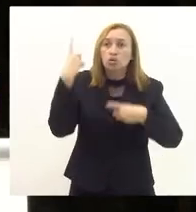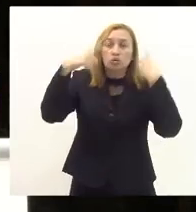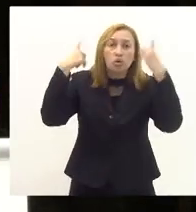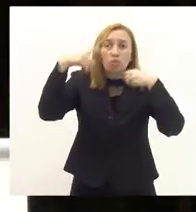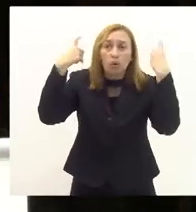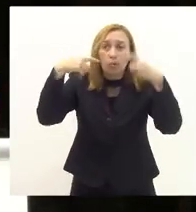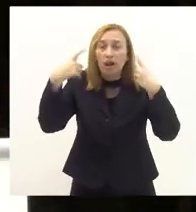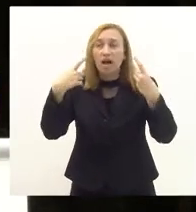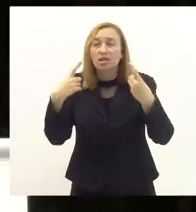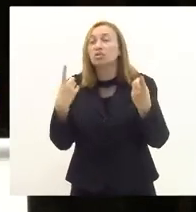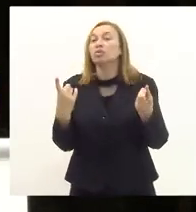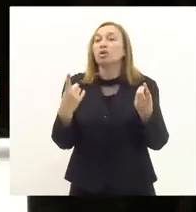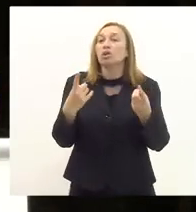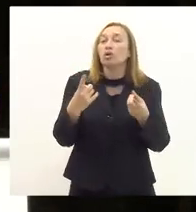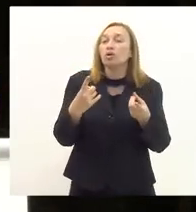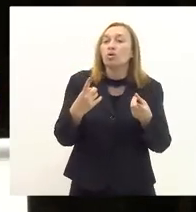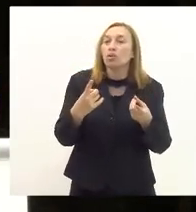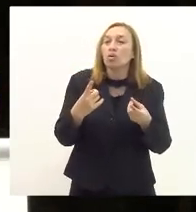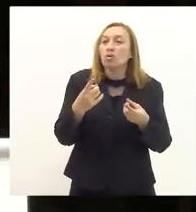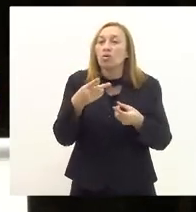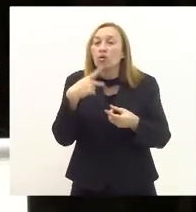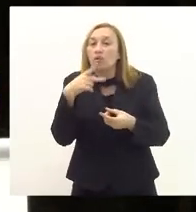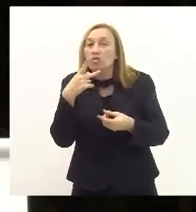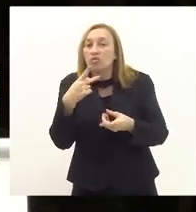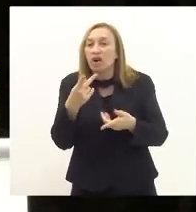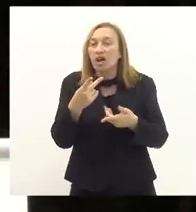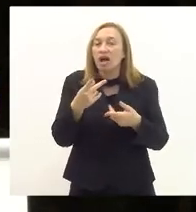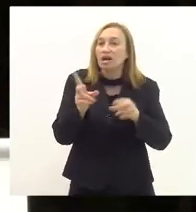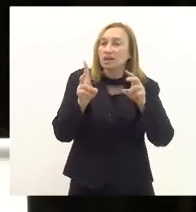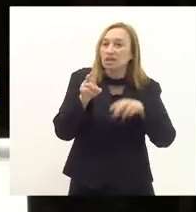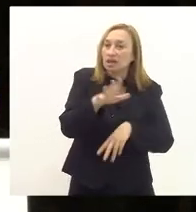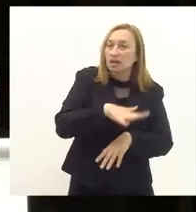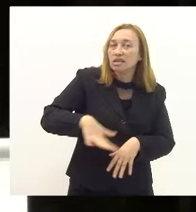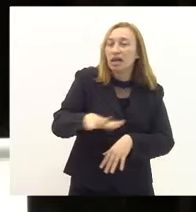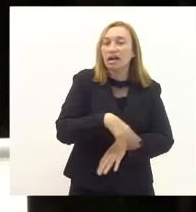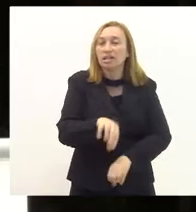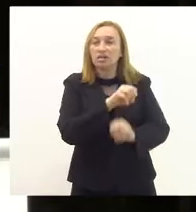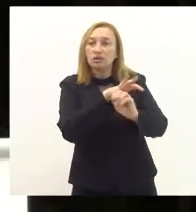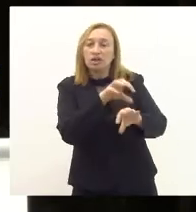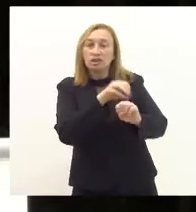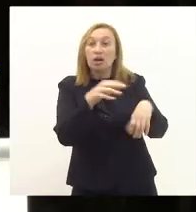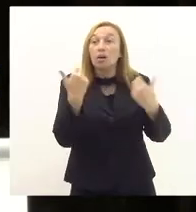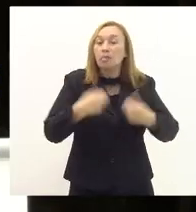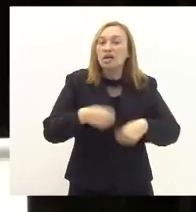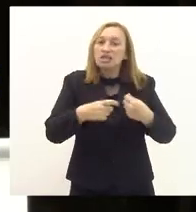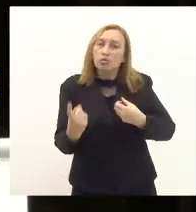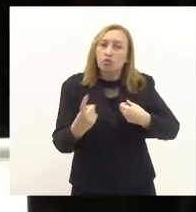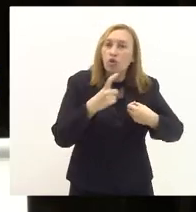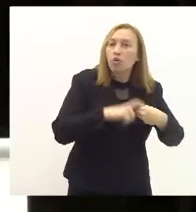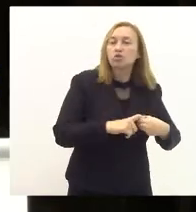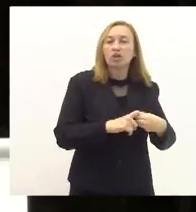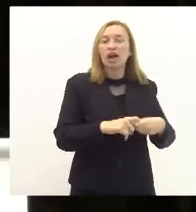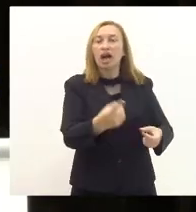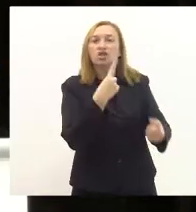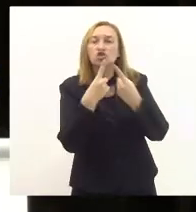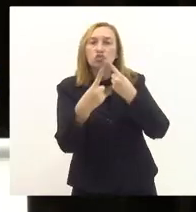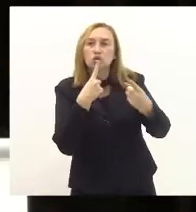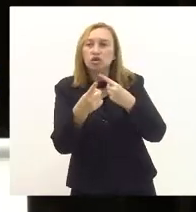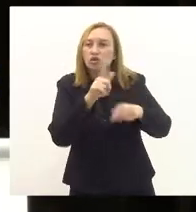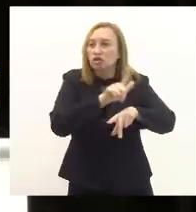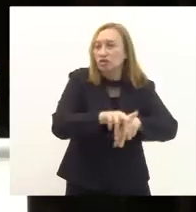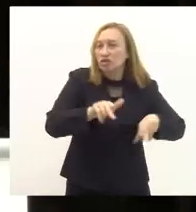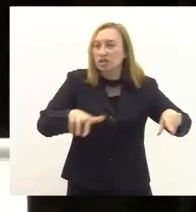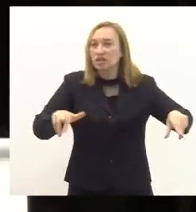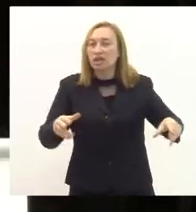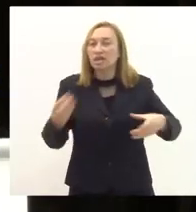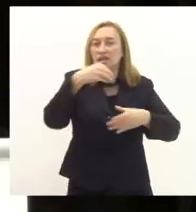preocupado, com medo de tocar nessa agenda no campo da educação. Precisamos retomar a discussão de diversidade